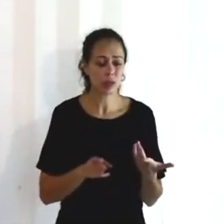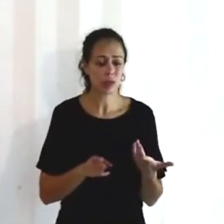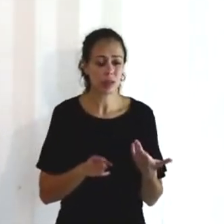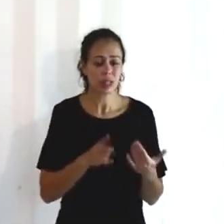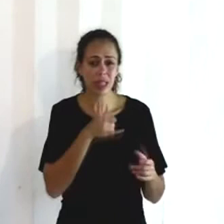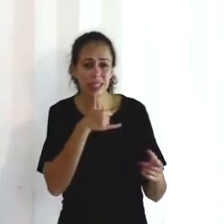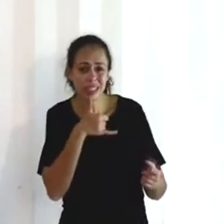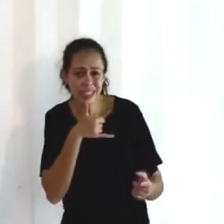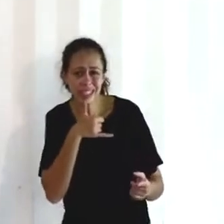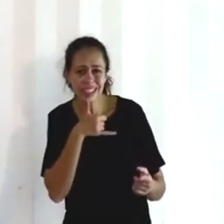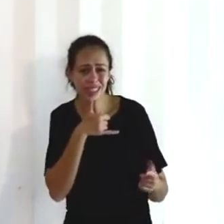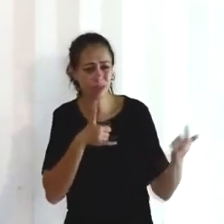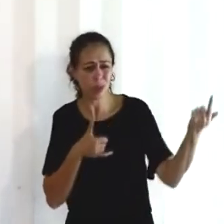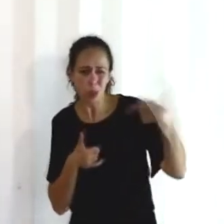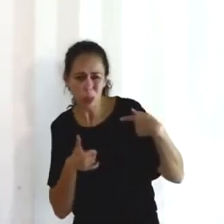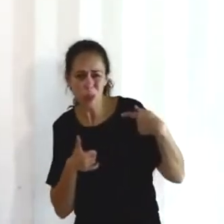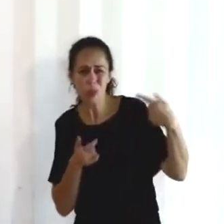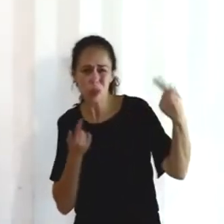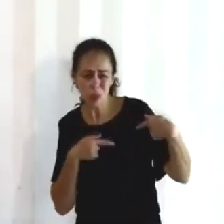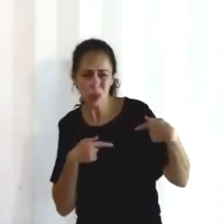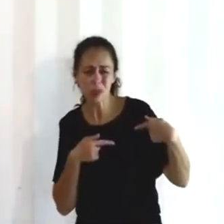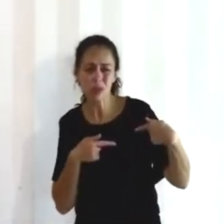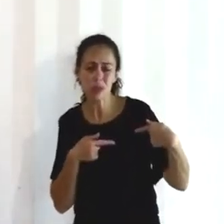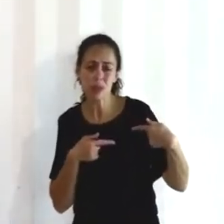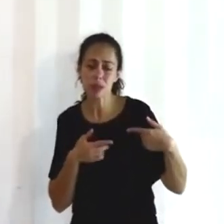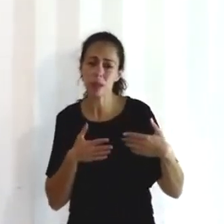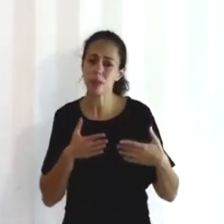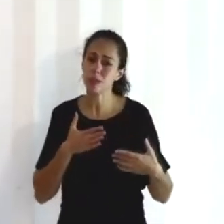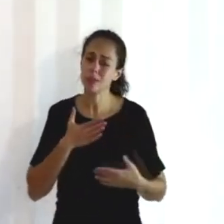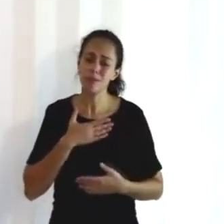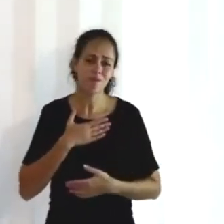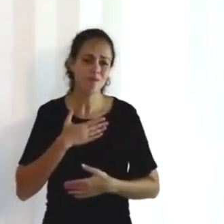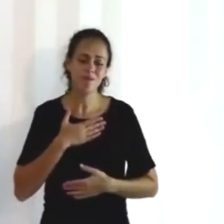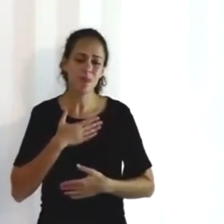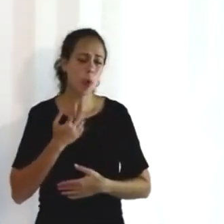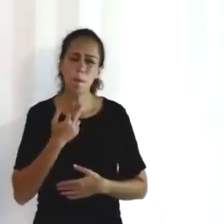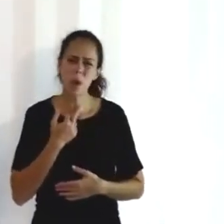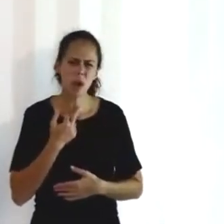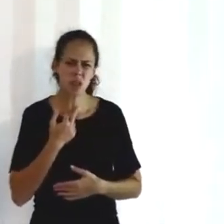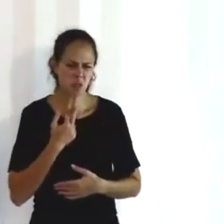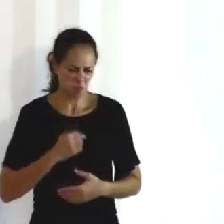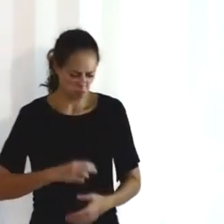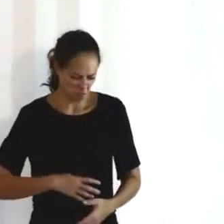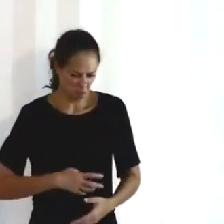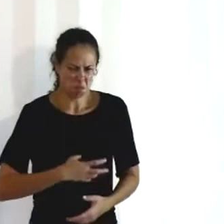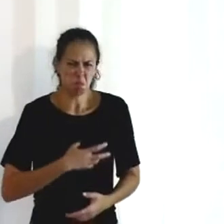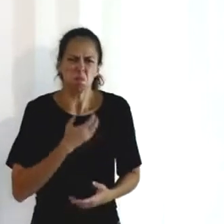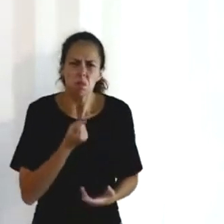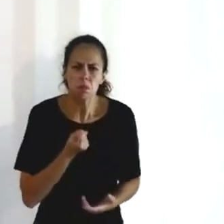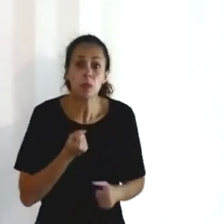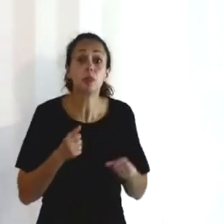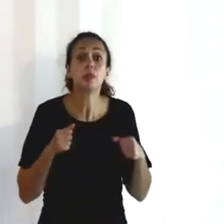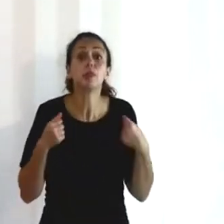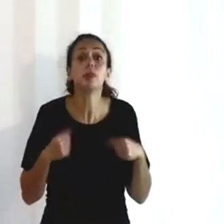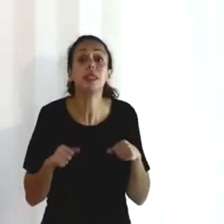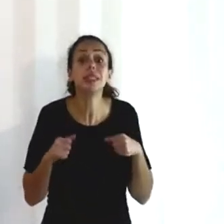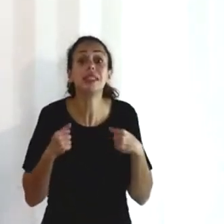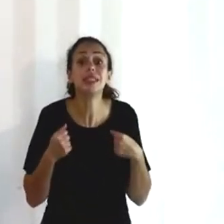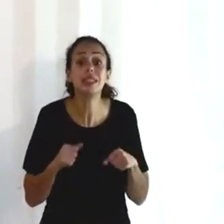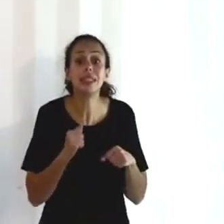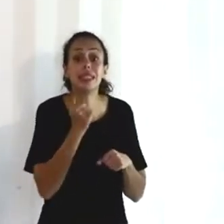do pecado delas. Que é o seguinte, a primeira coisa, nós temos de perdoar,